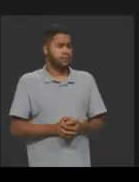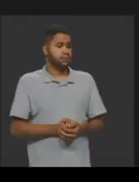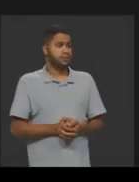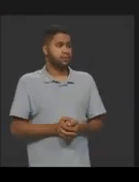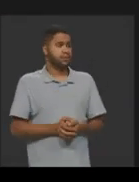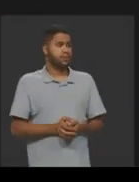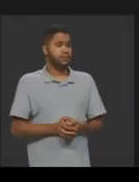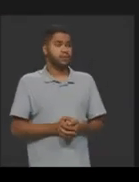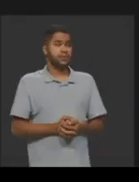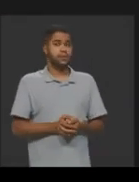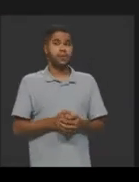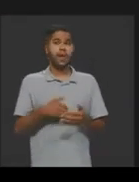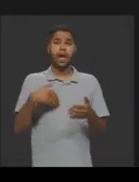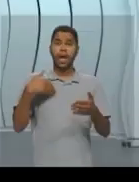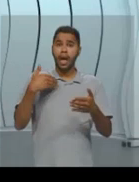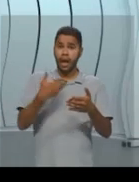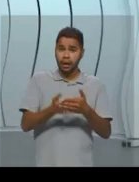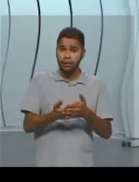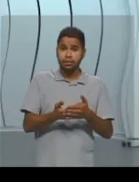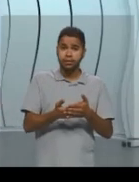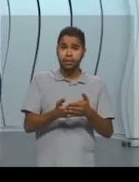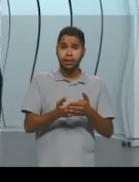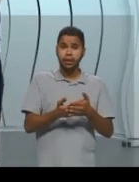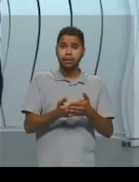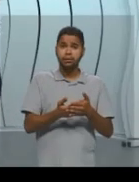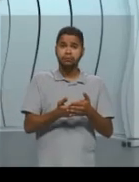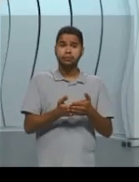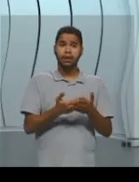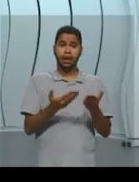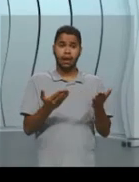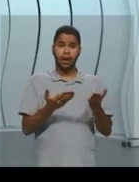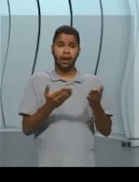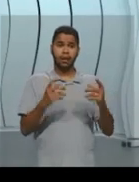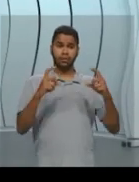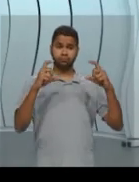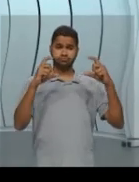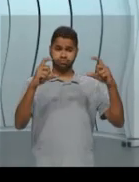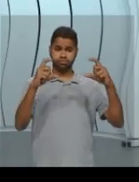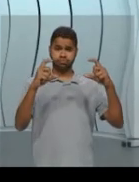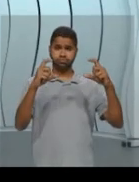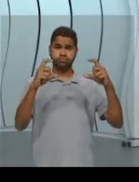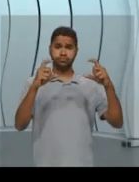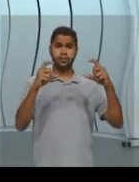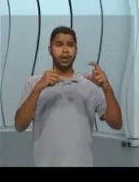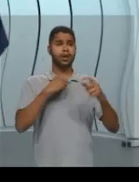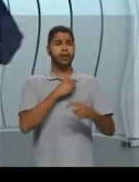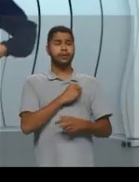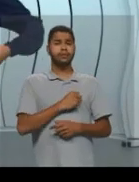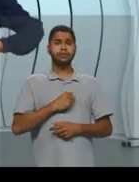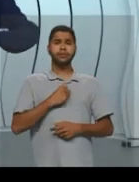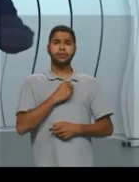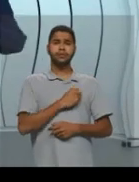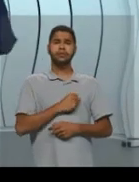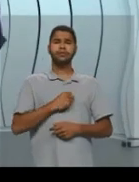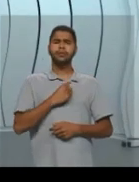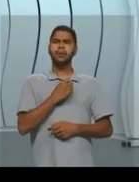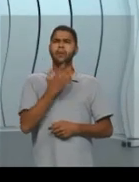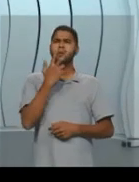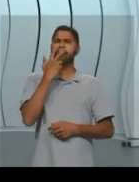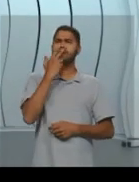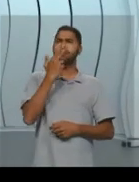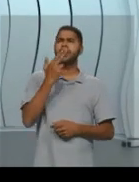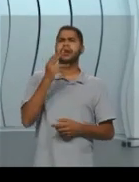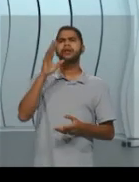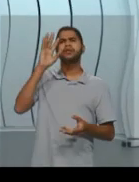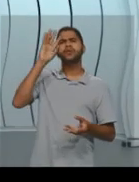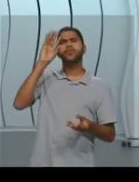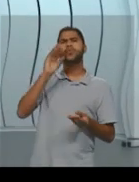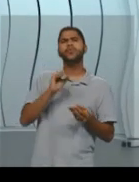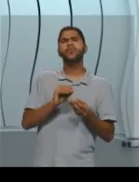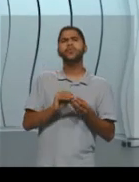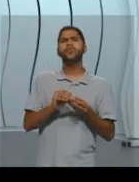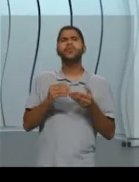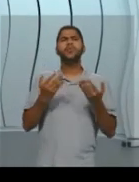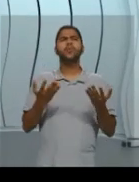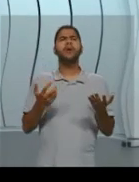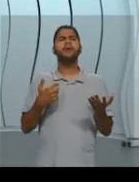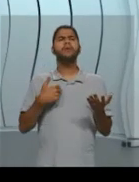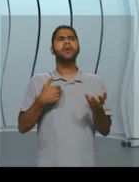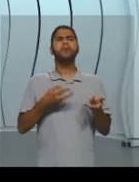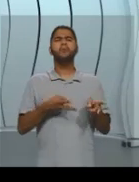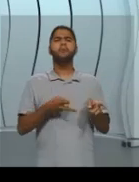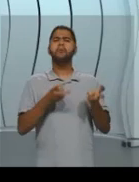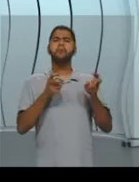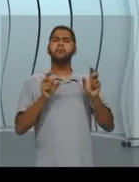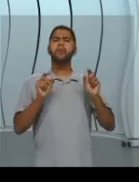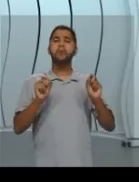Então, até essa parte do texto, né, que ele fala estamos com saudade, qual é a inferência? Qual é a